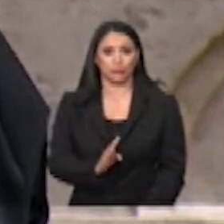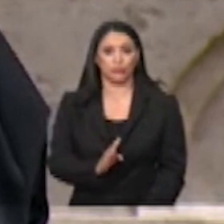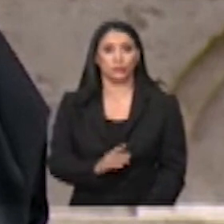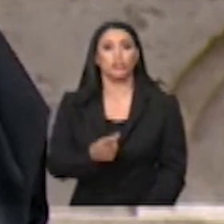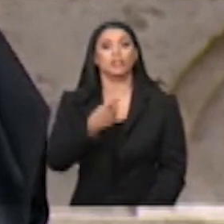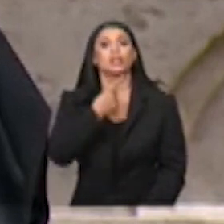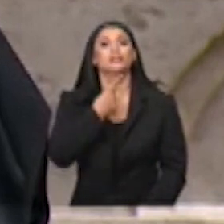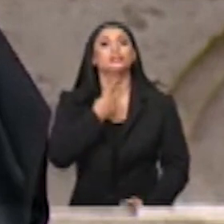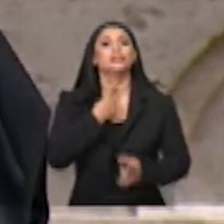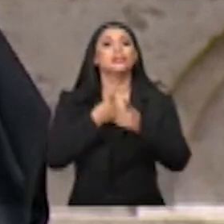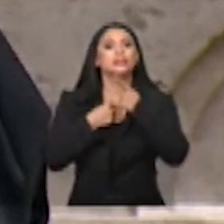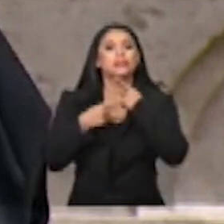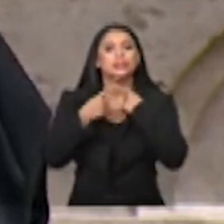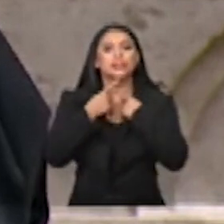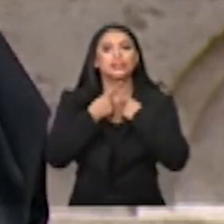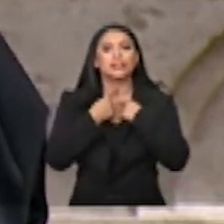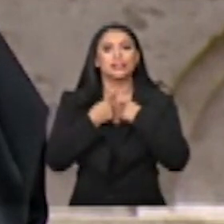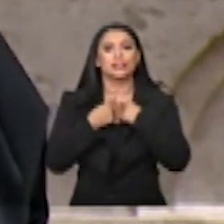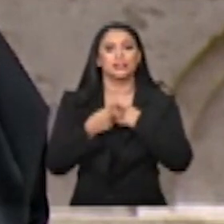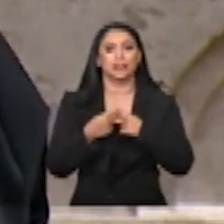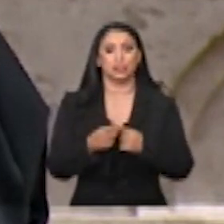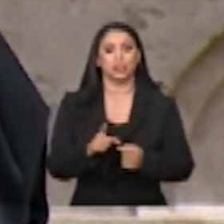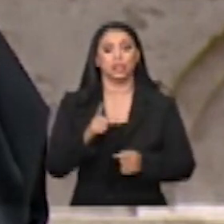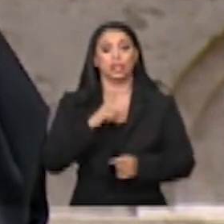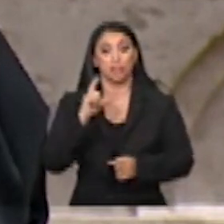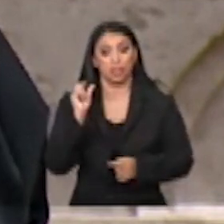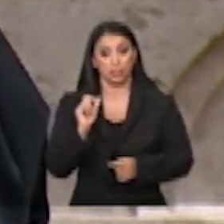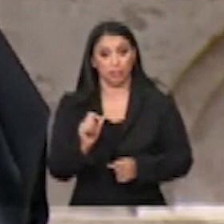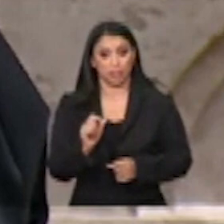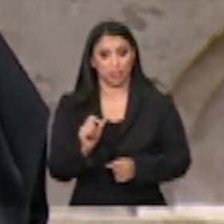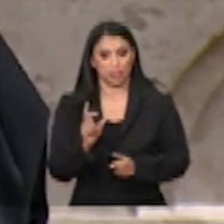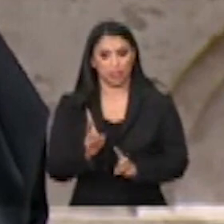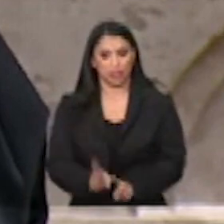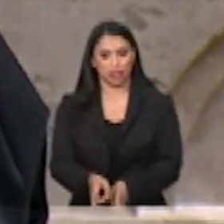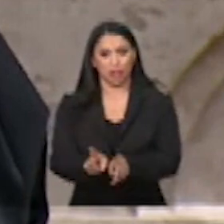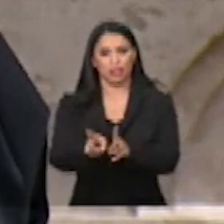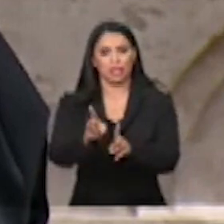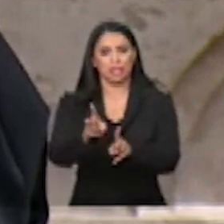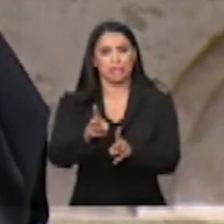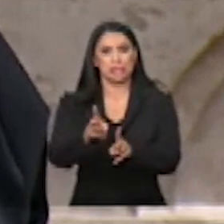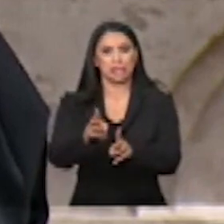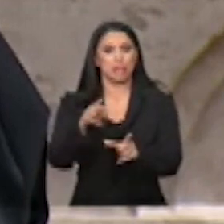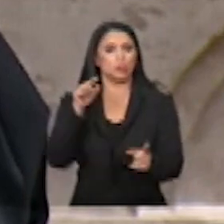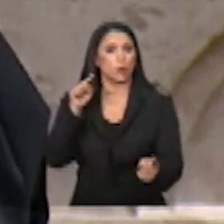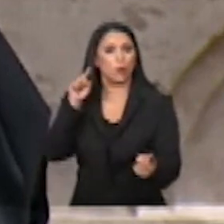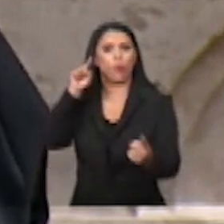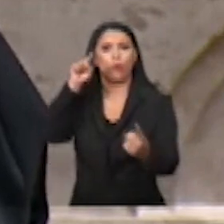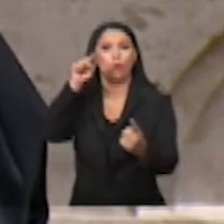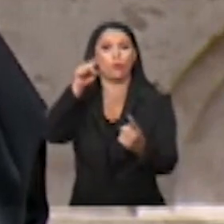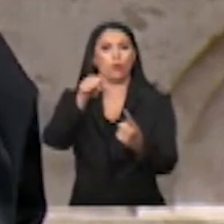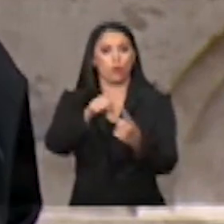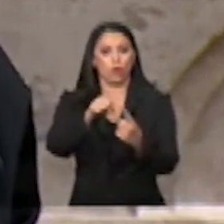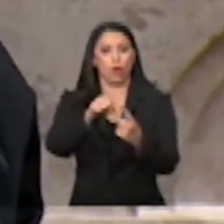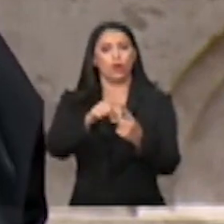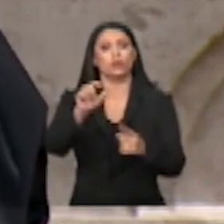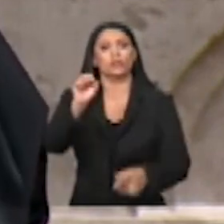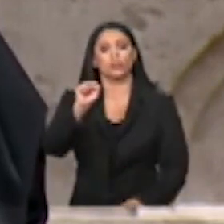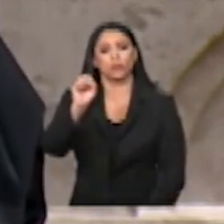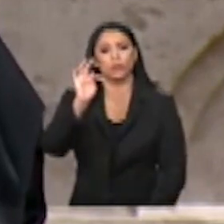votos de que esse seja sempre o norte da Suprema